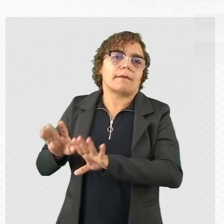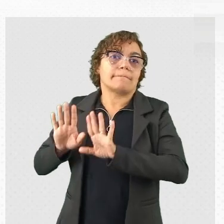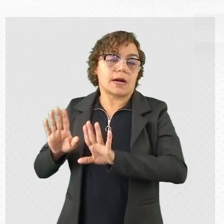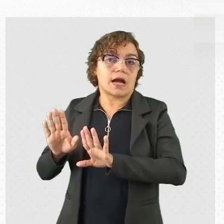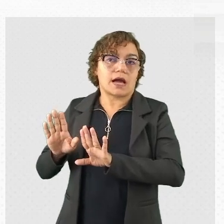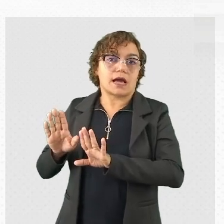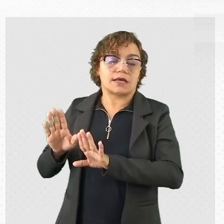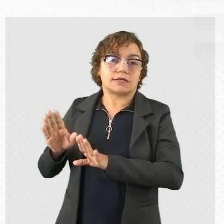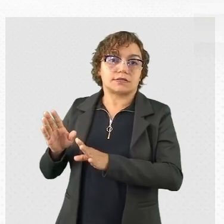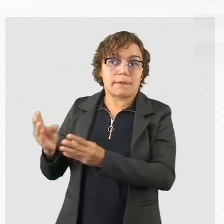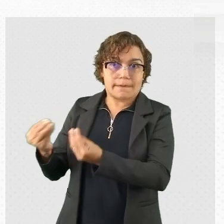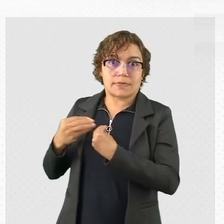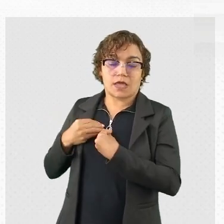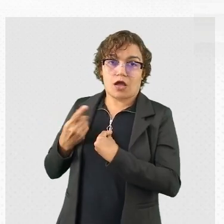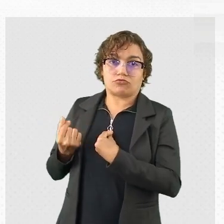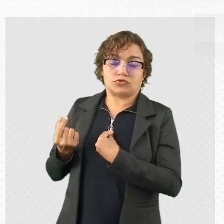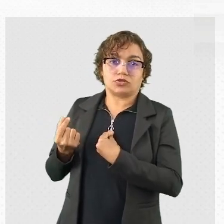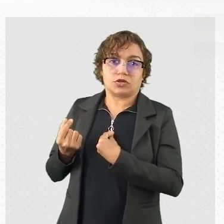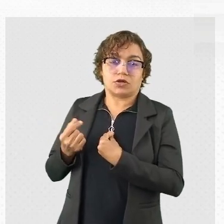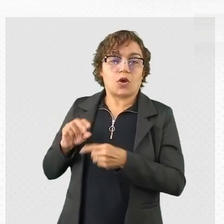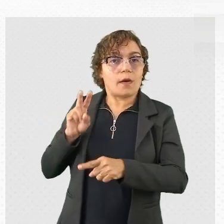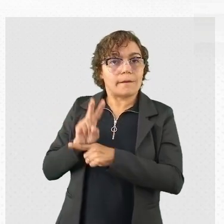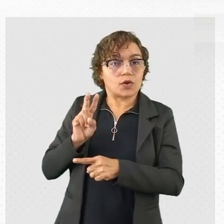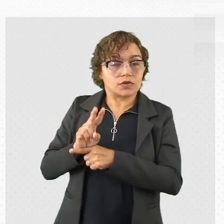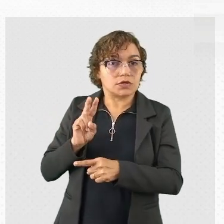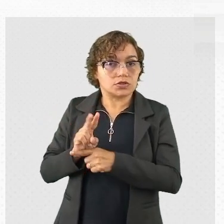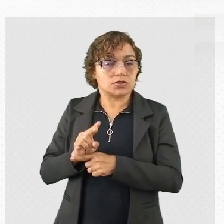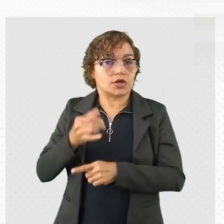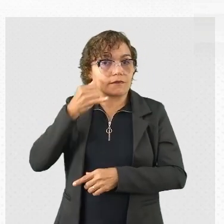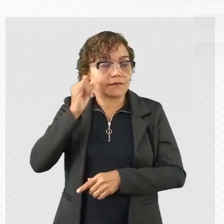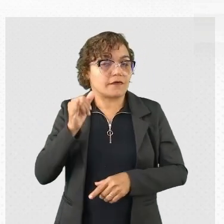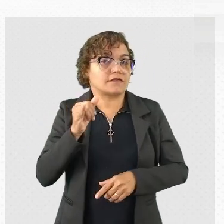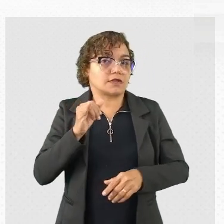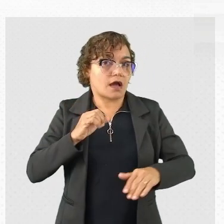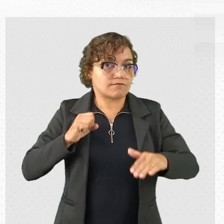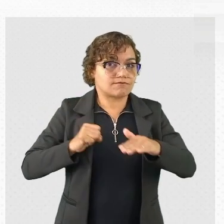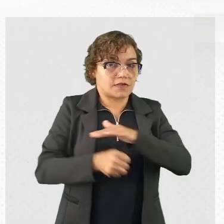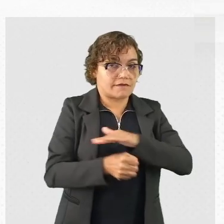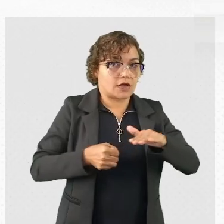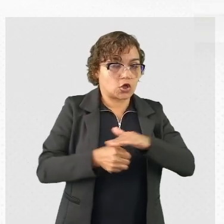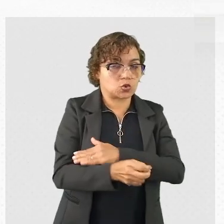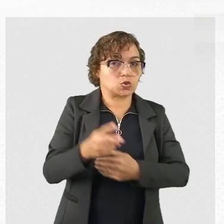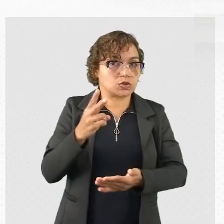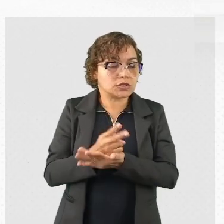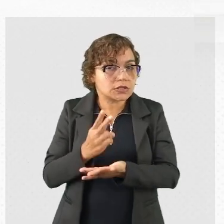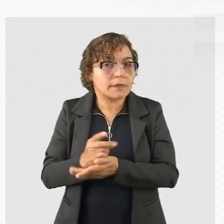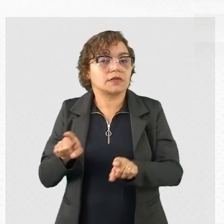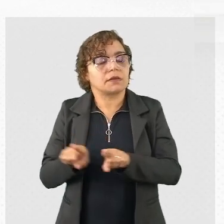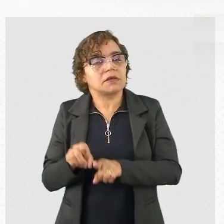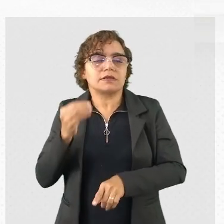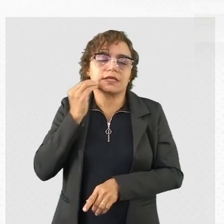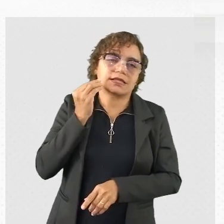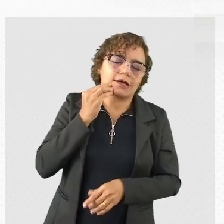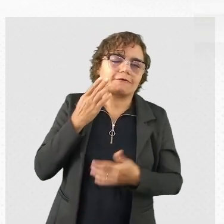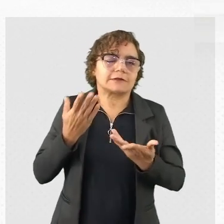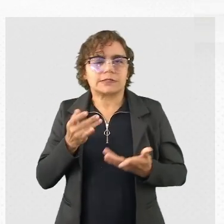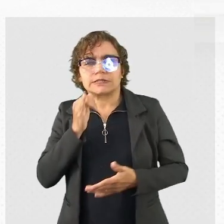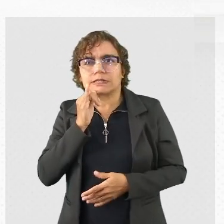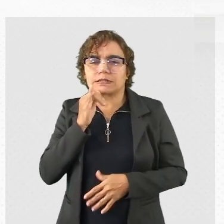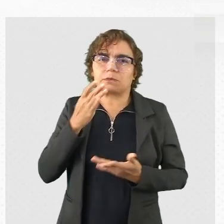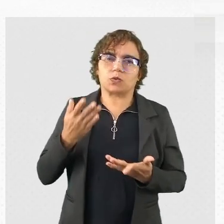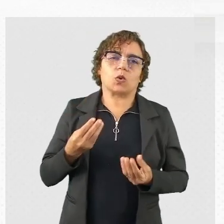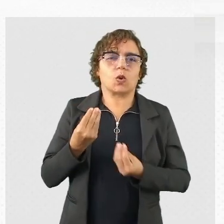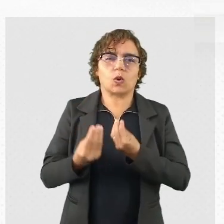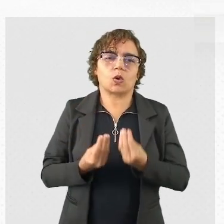minha parte. Ao mesmo tempo, eu protegi o território das invasões, que eram constantes, e tentava, querendo ou não, de uma forma